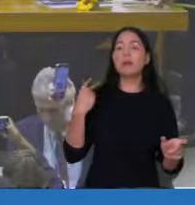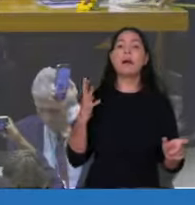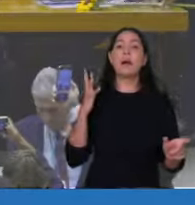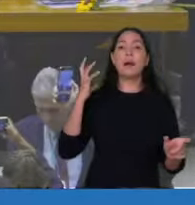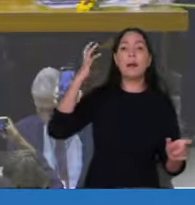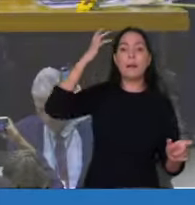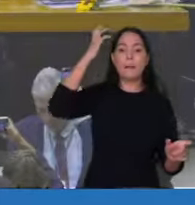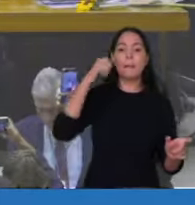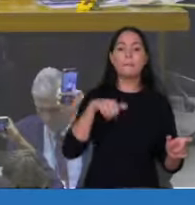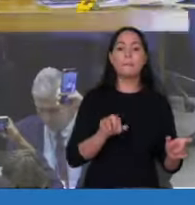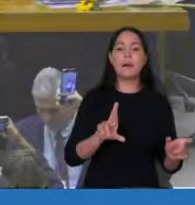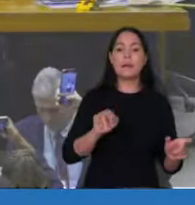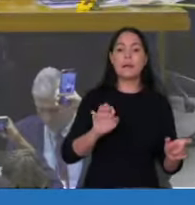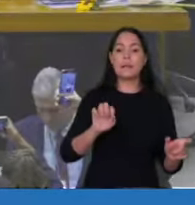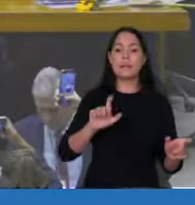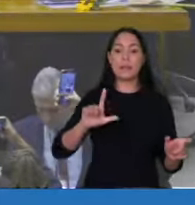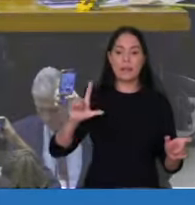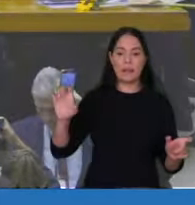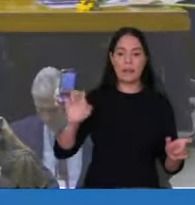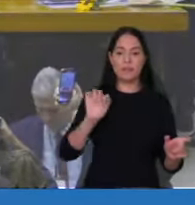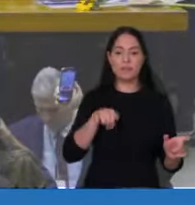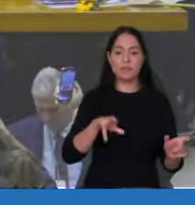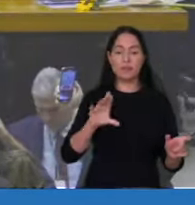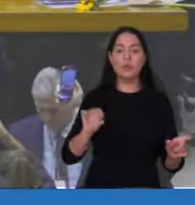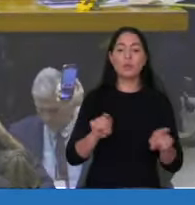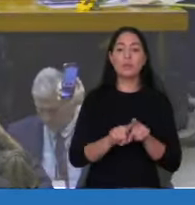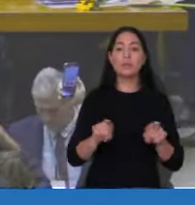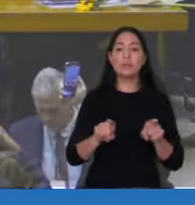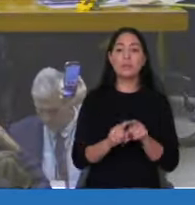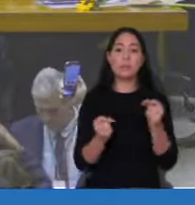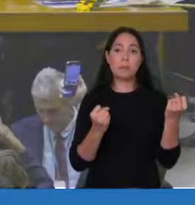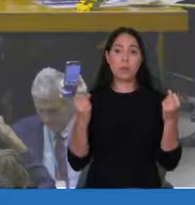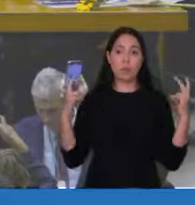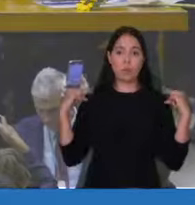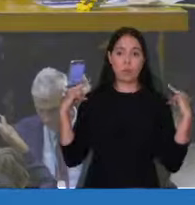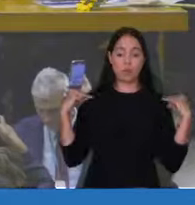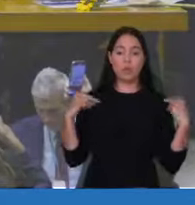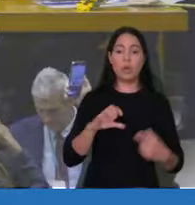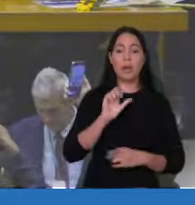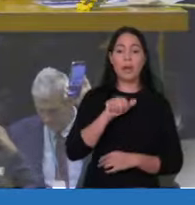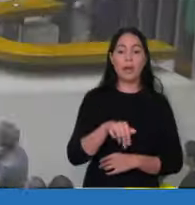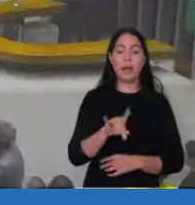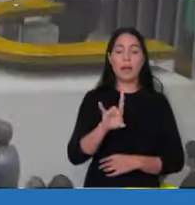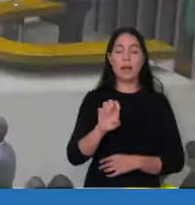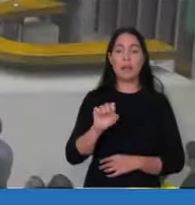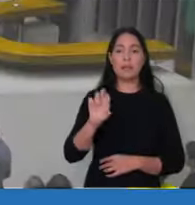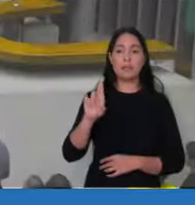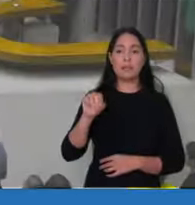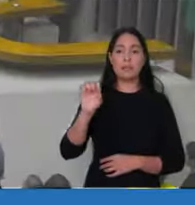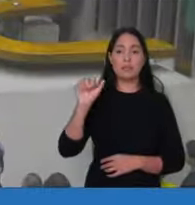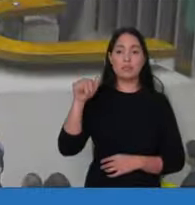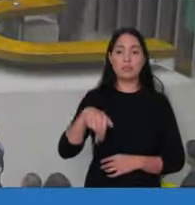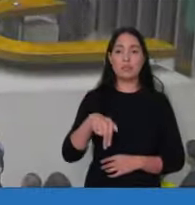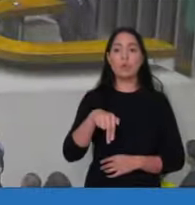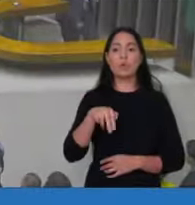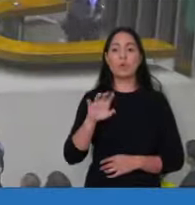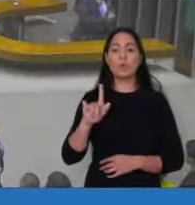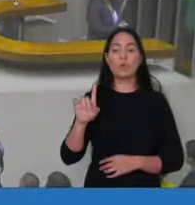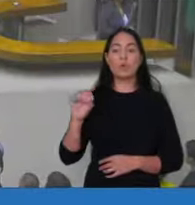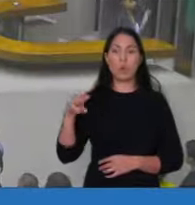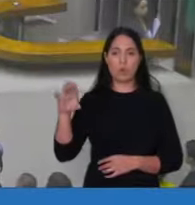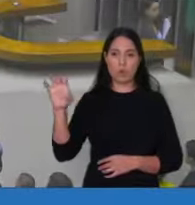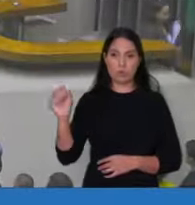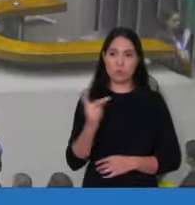A deputada Talíria Petroni, do PSOL do Rio de Janeiro, foi quem requereu a realização dessa sessão solene. Coordenadora-geral da bancada